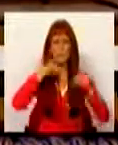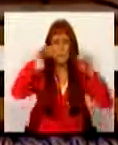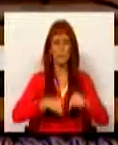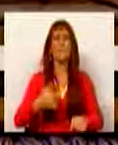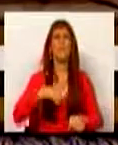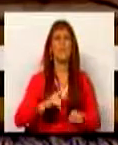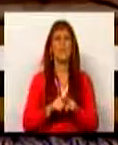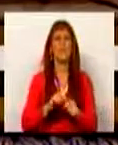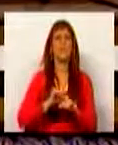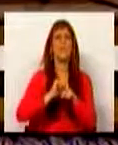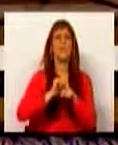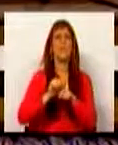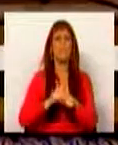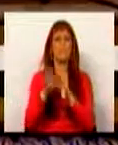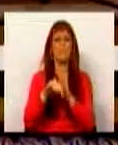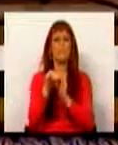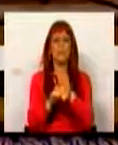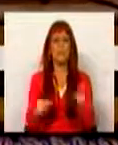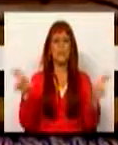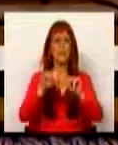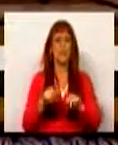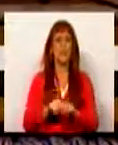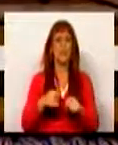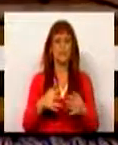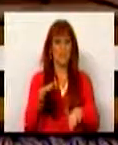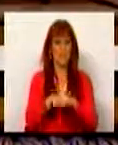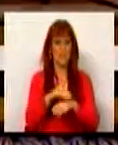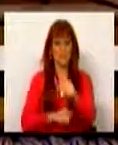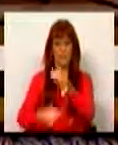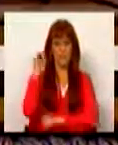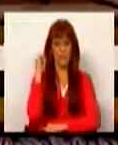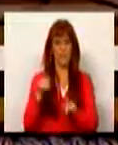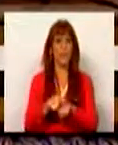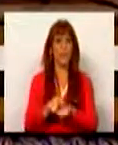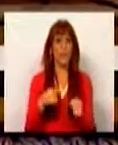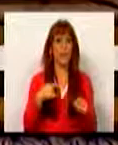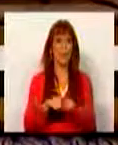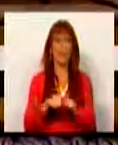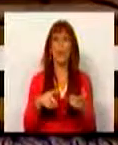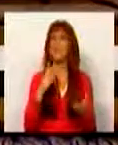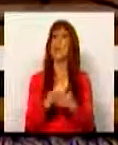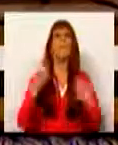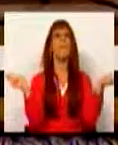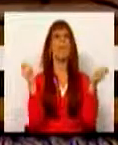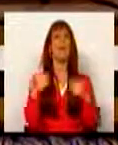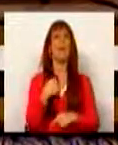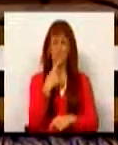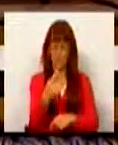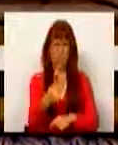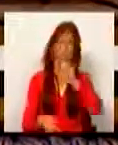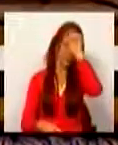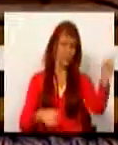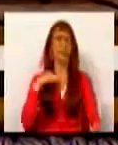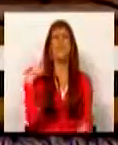Mas quero recordar aqui o apagão da reprogramação. Sexta-feira passada era encher o peito que era só propaganda e diziam que era